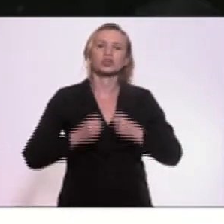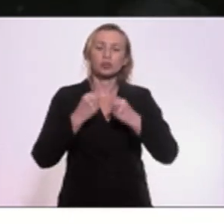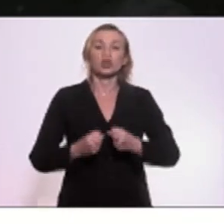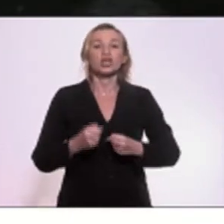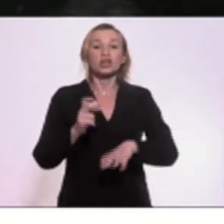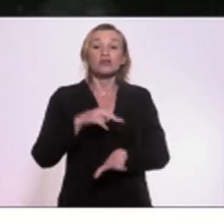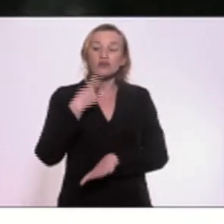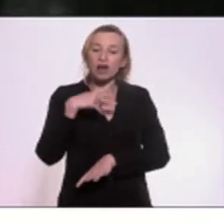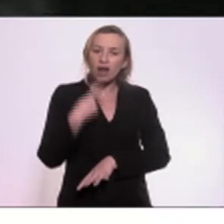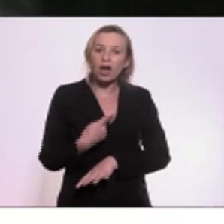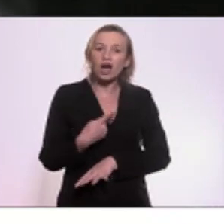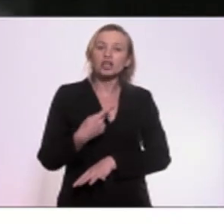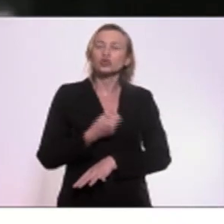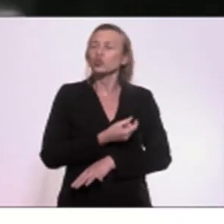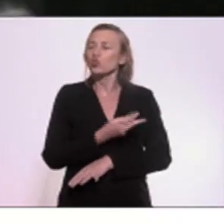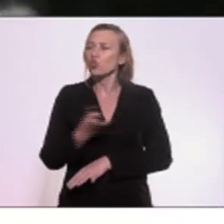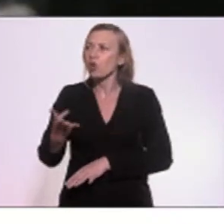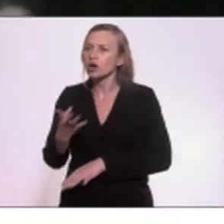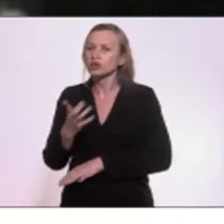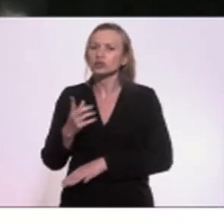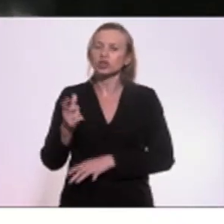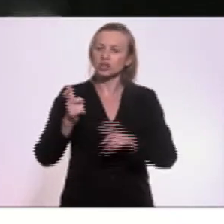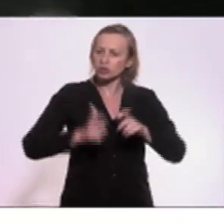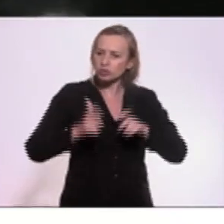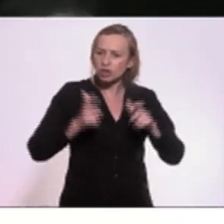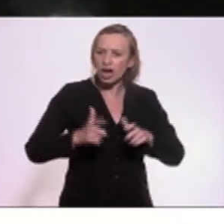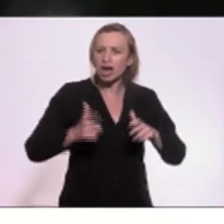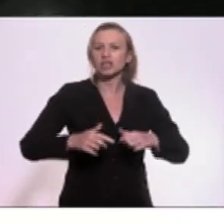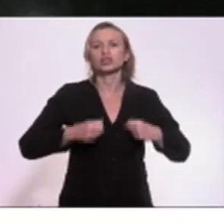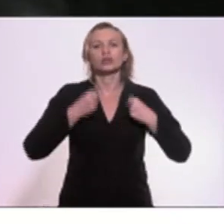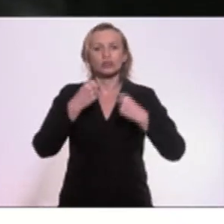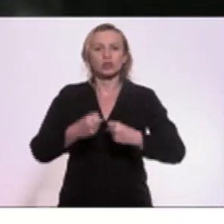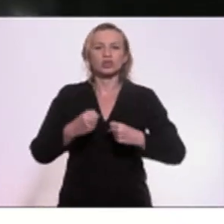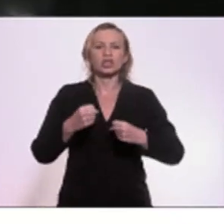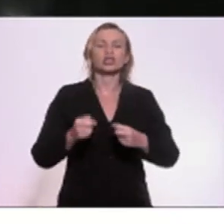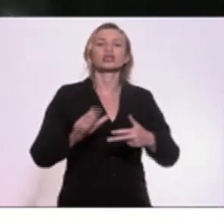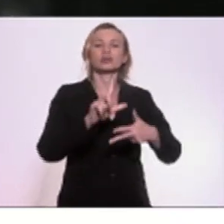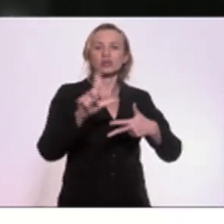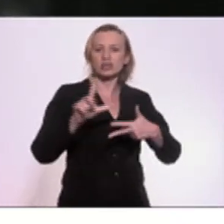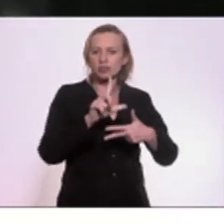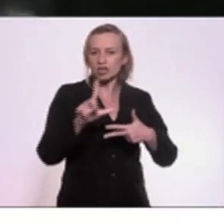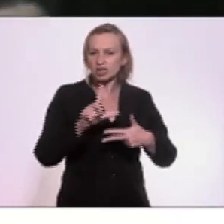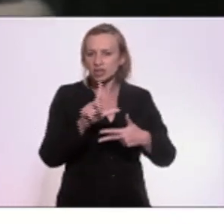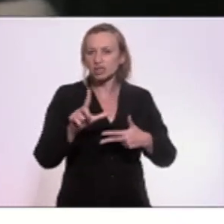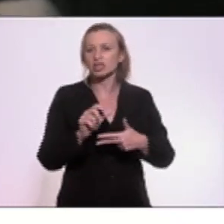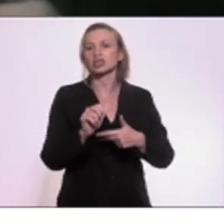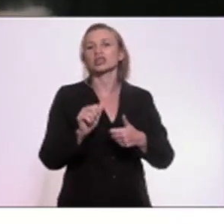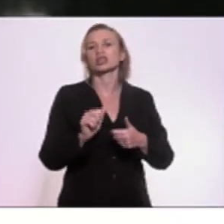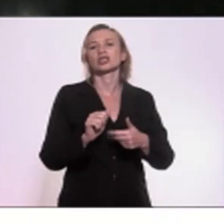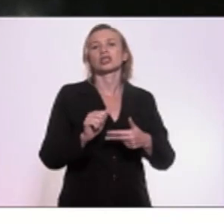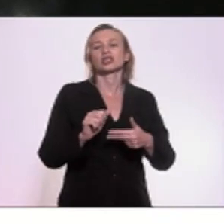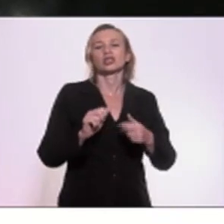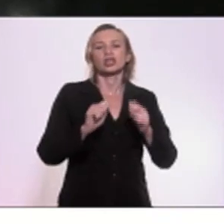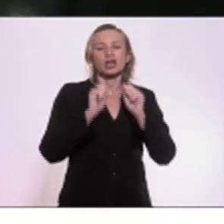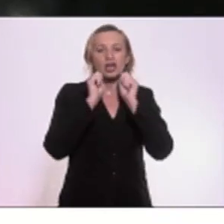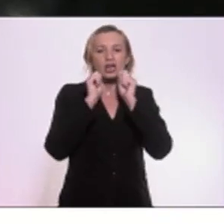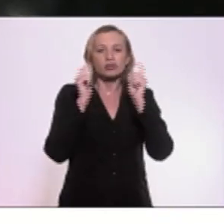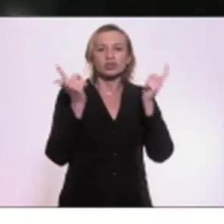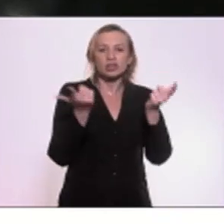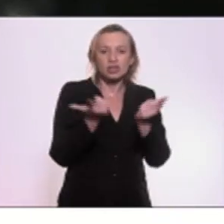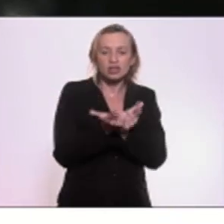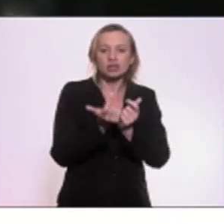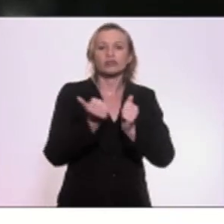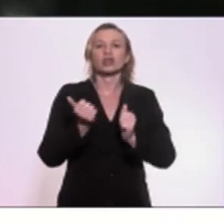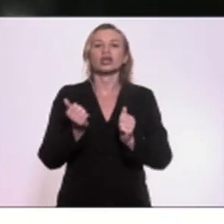falar do quanto que esses espaços de poder, como assembleias legislativas, né, o Congresso